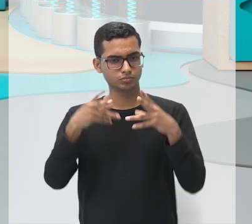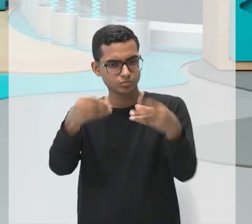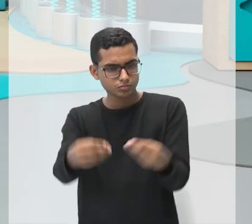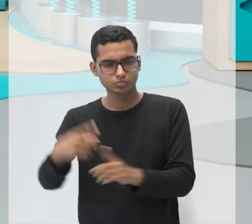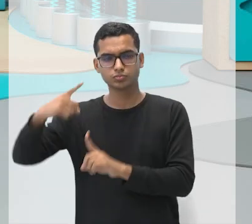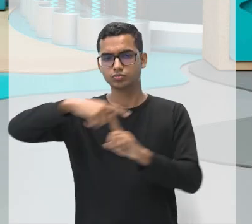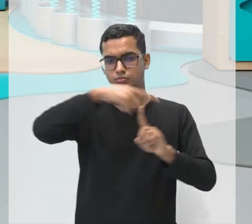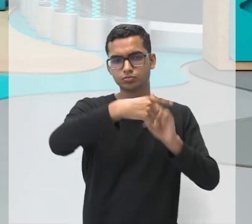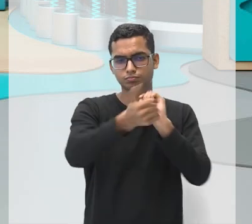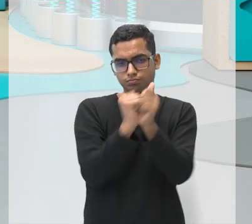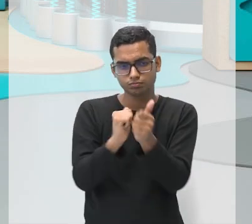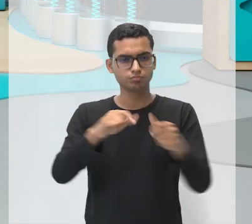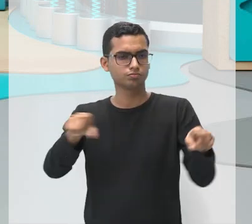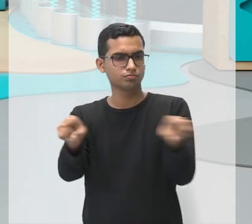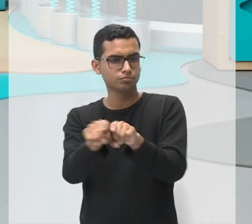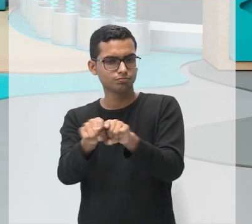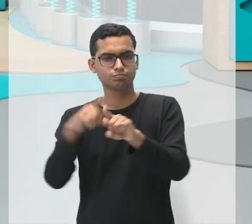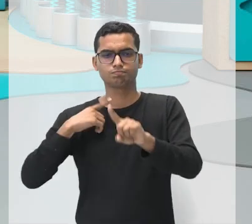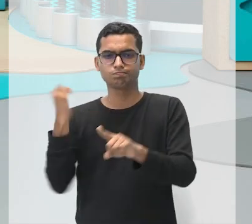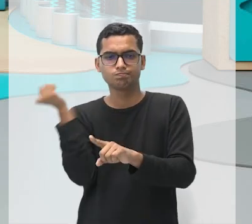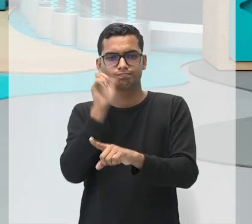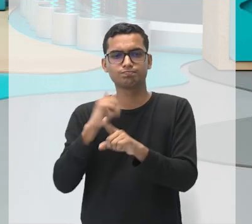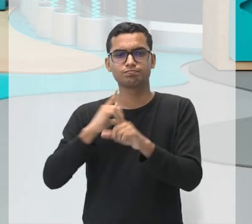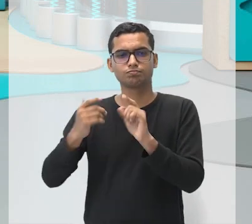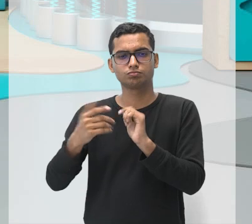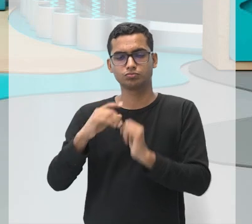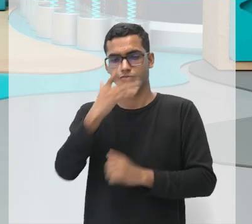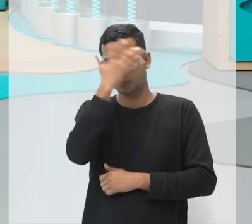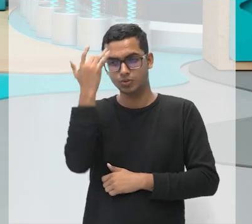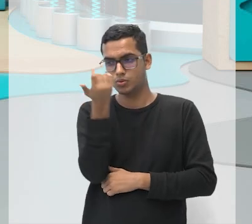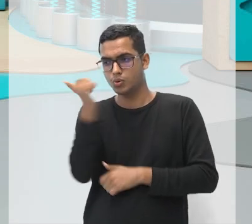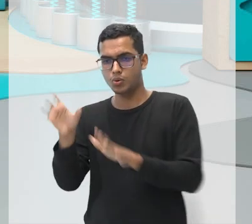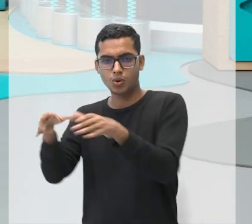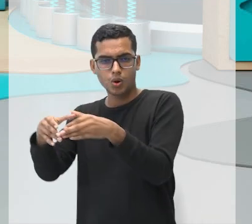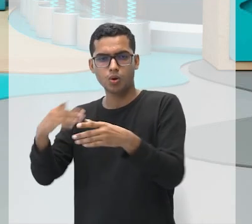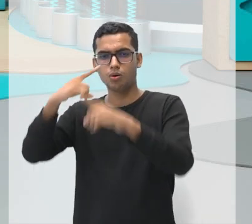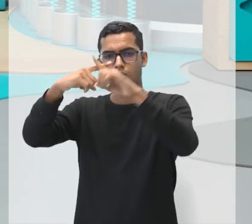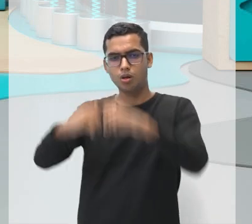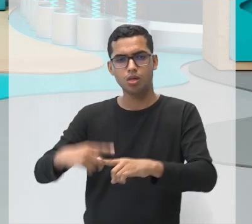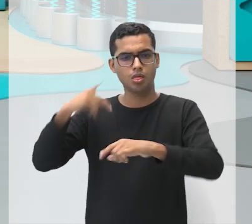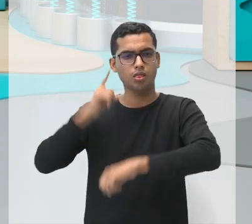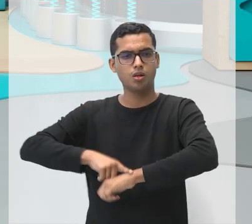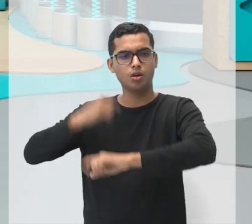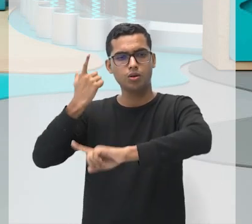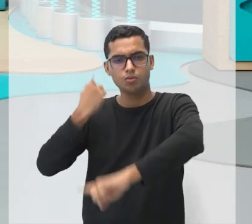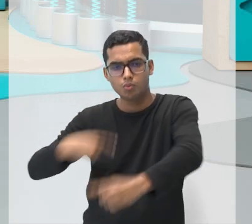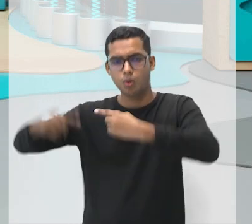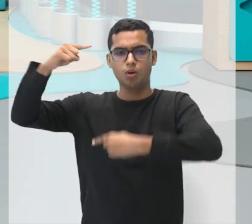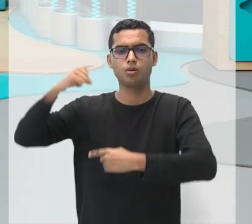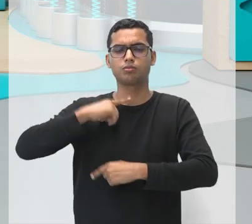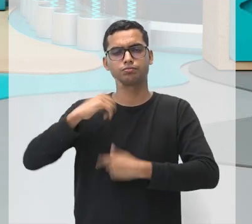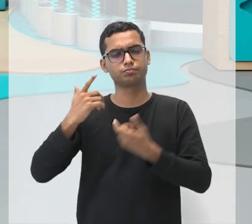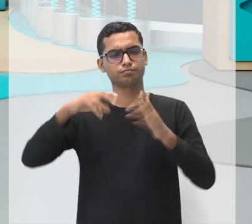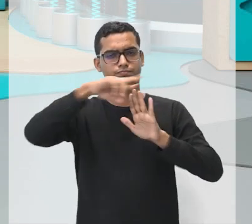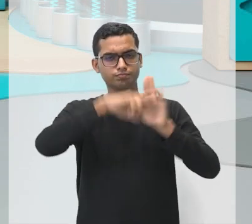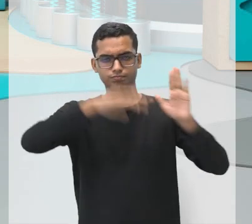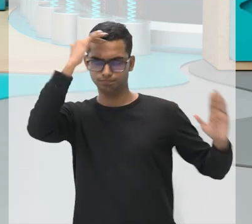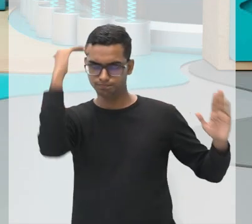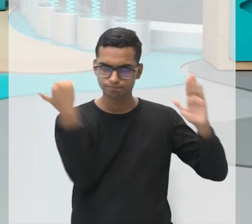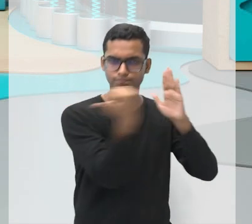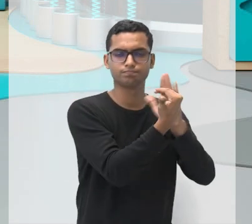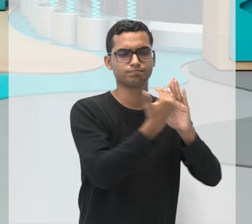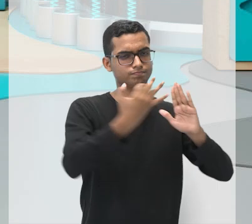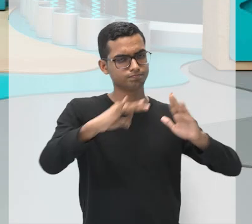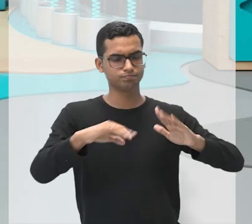modalidades esportivas, vai ser a superação dos adversários, claro que em absoluto respeito às regras.